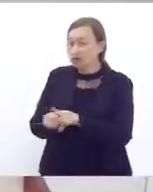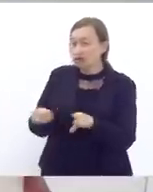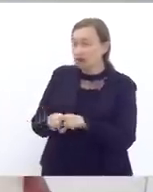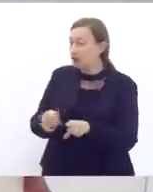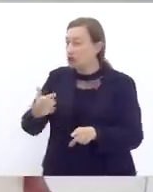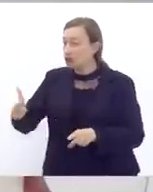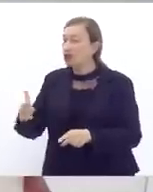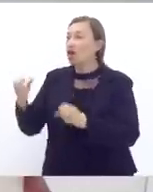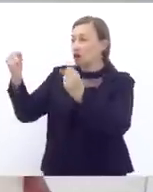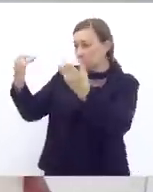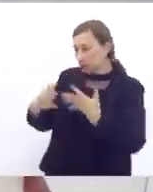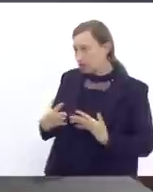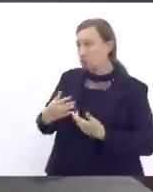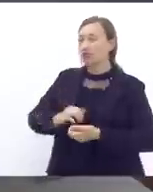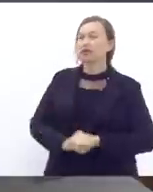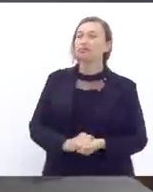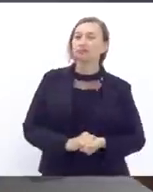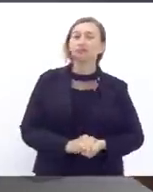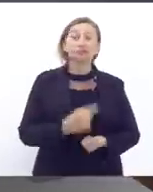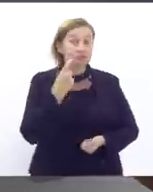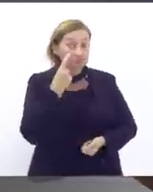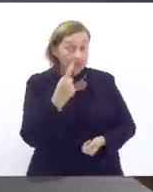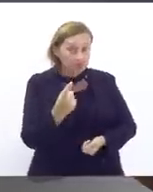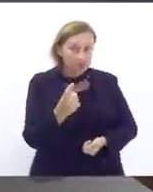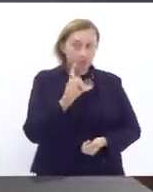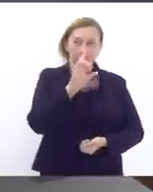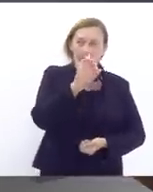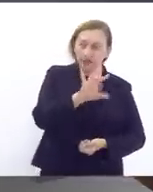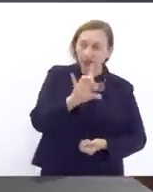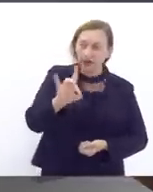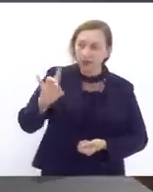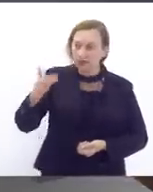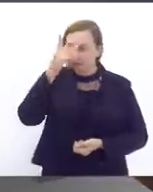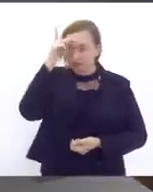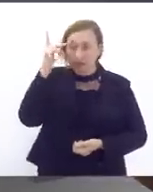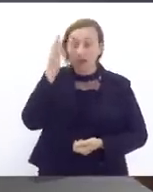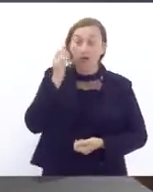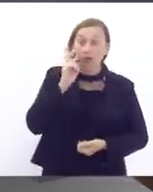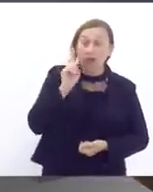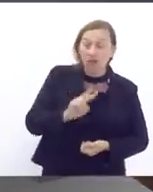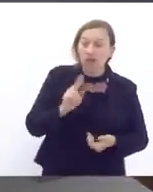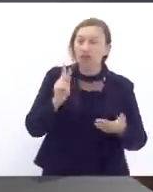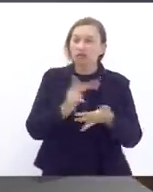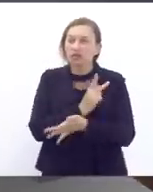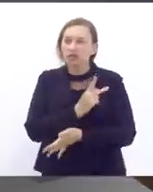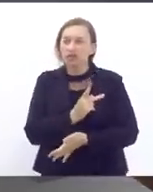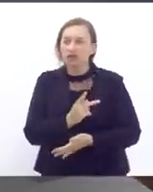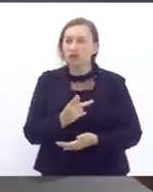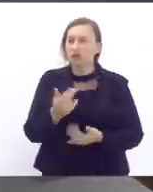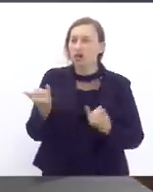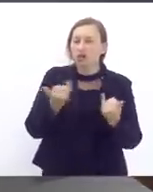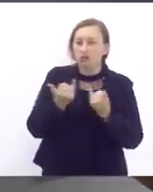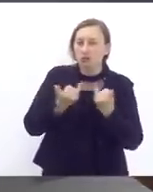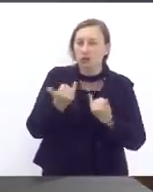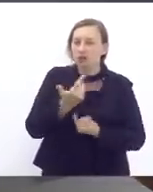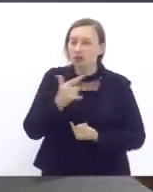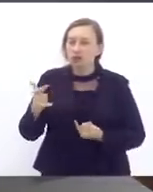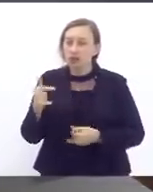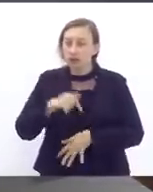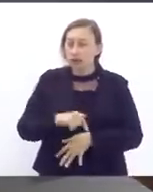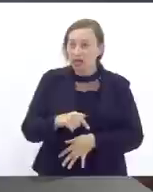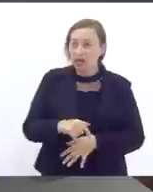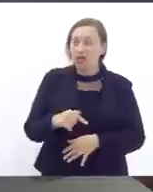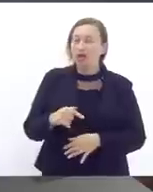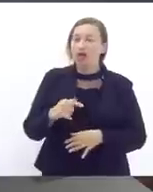como me dar uma luz sobre isso eu tenho que ver a casa casa para poder te passar a posição do que que se trata eu não tenho informação suficiente aqui para